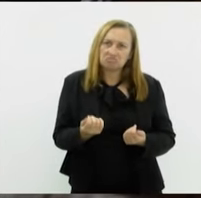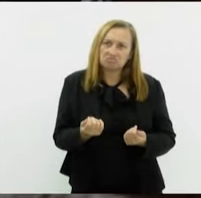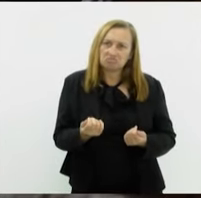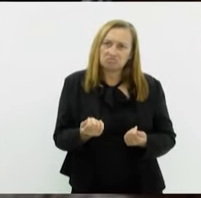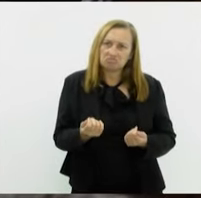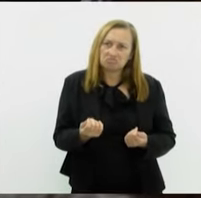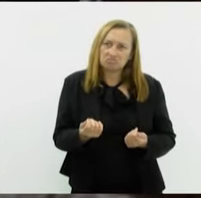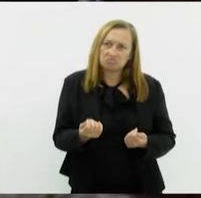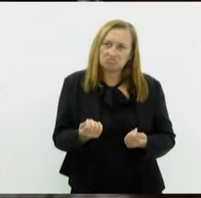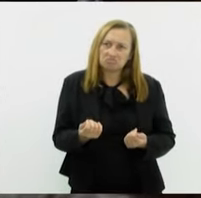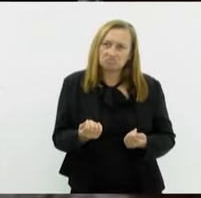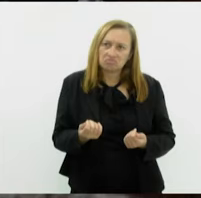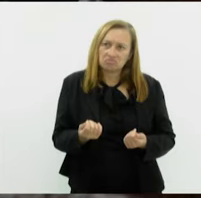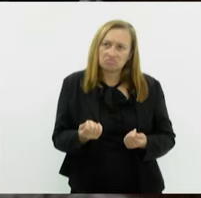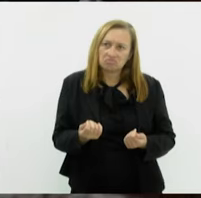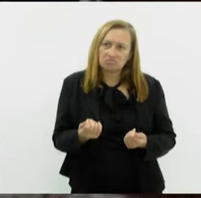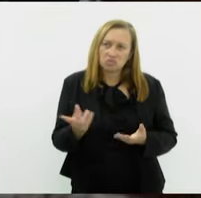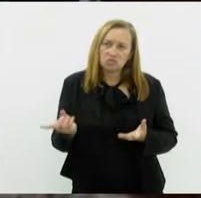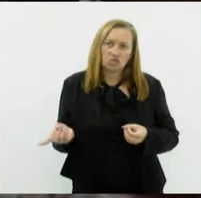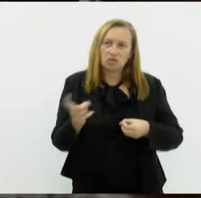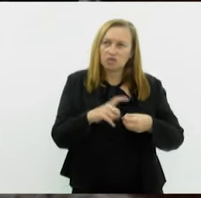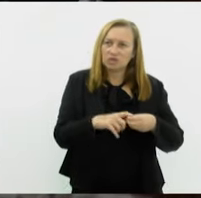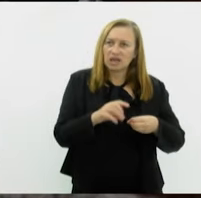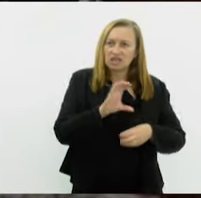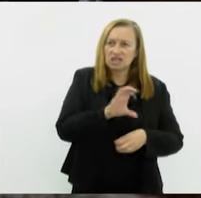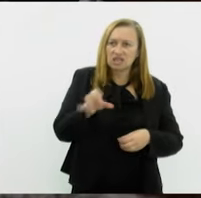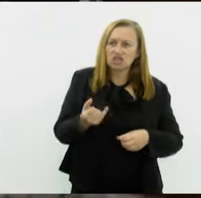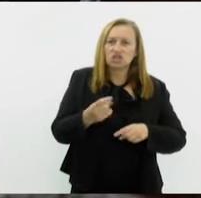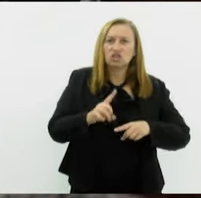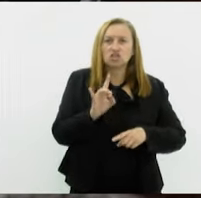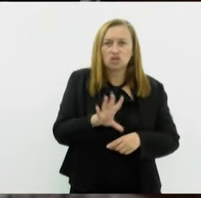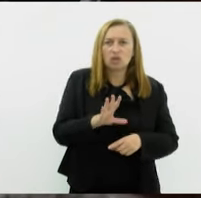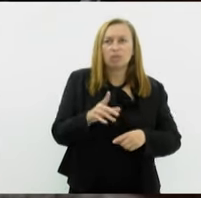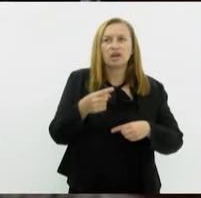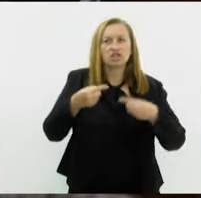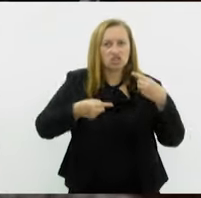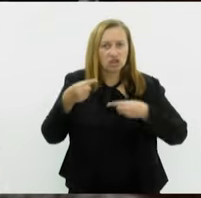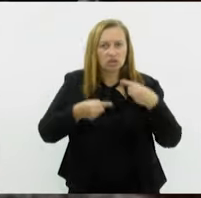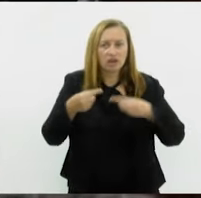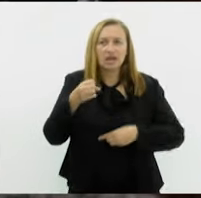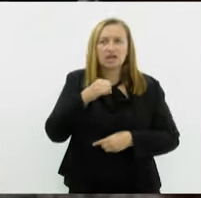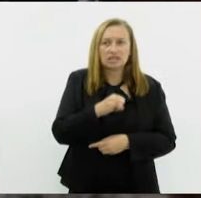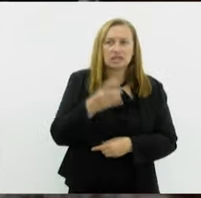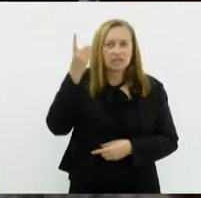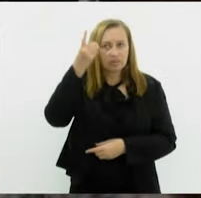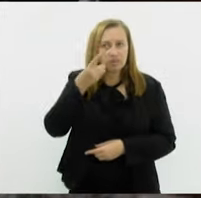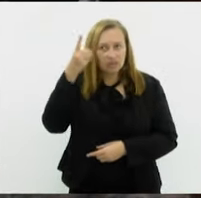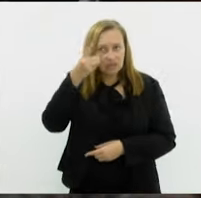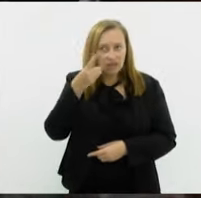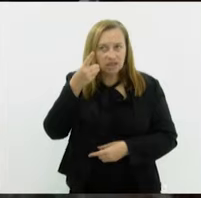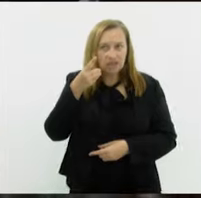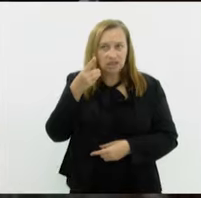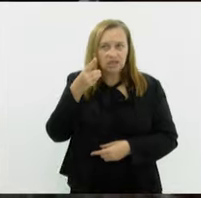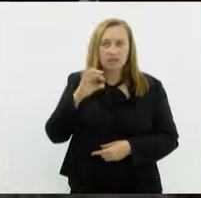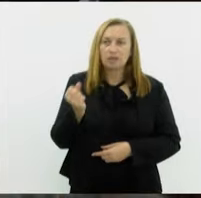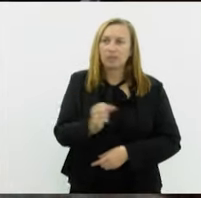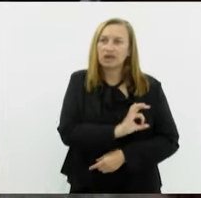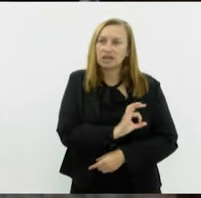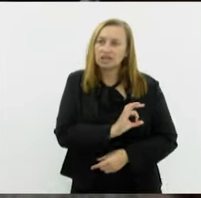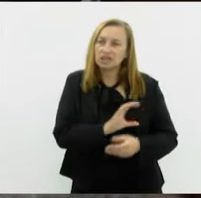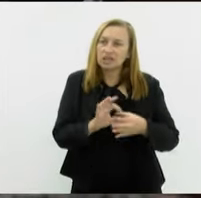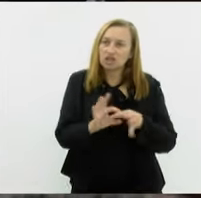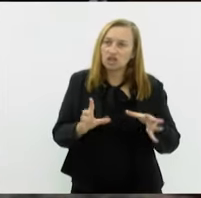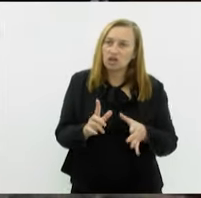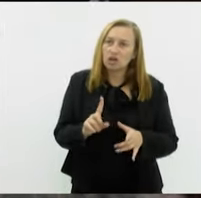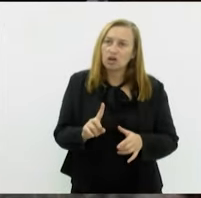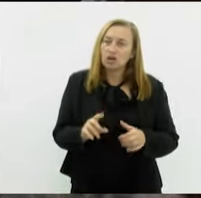ser o projeto regressar à CCJ, mas só para a gente dialogar, se a deputada Marta assim autorizar, se Vossa Excelência definir, chamar o